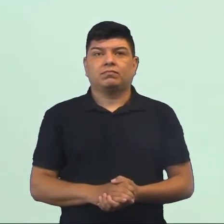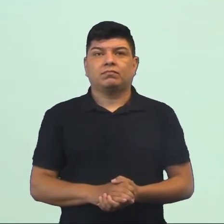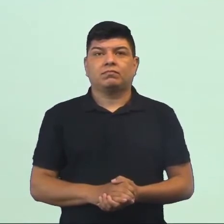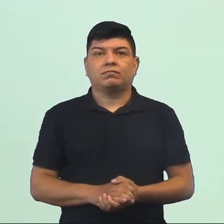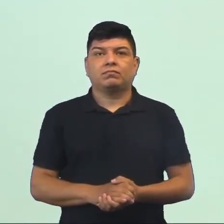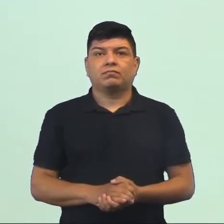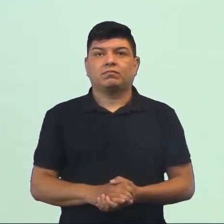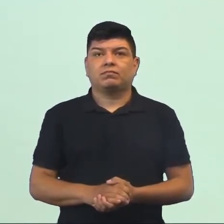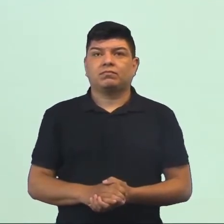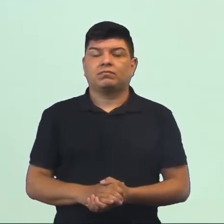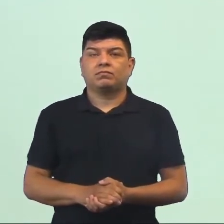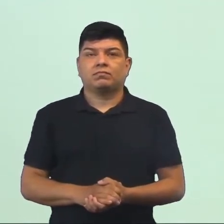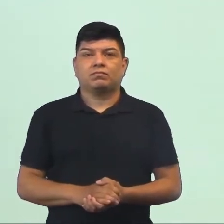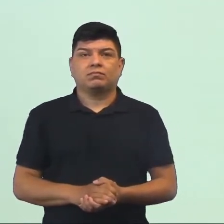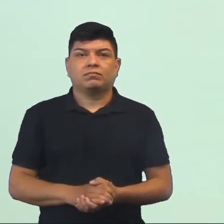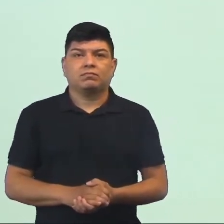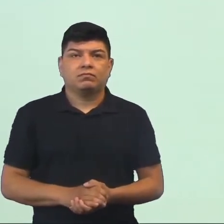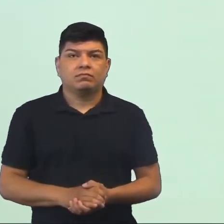Então,